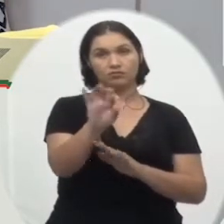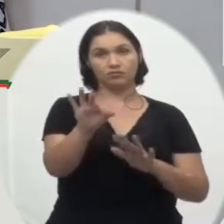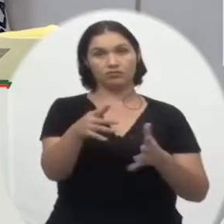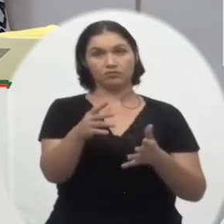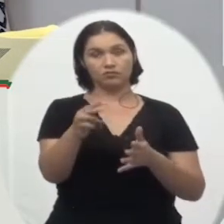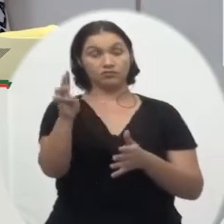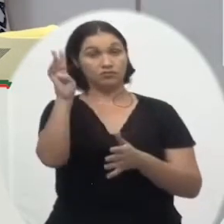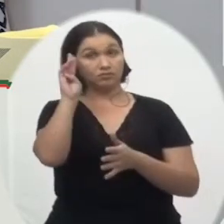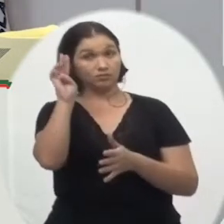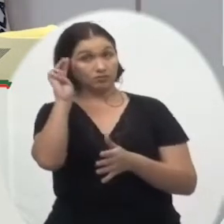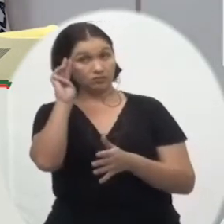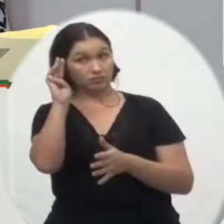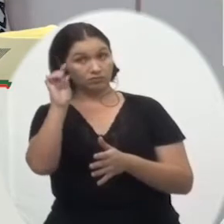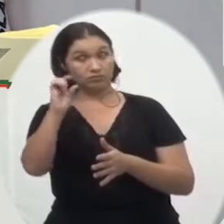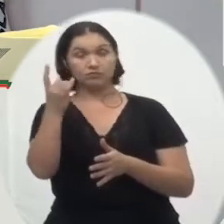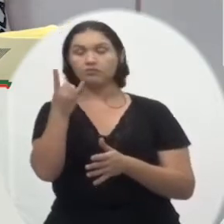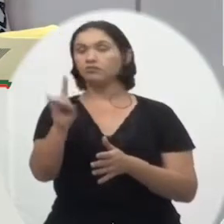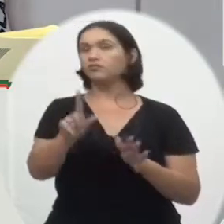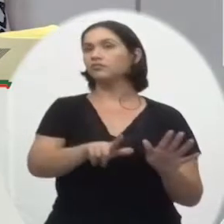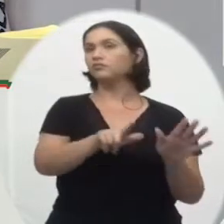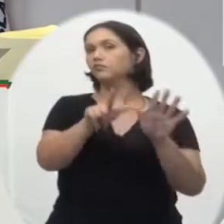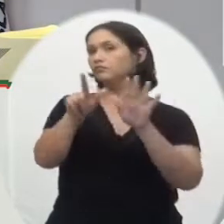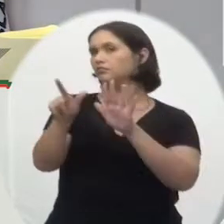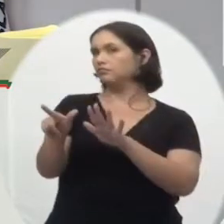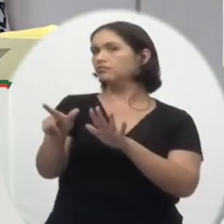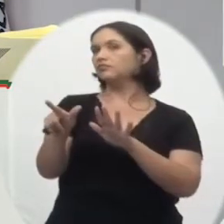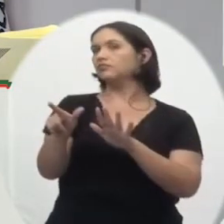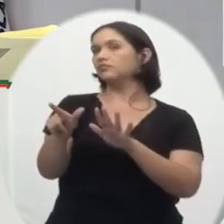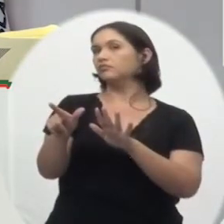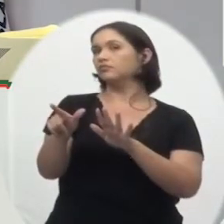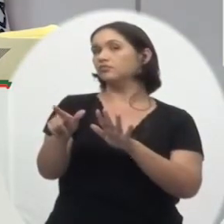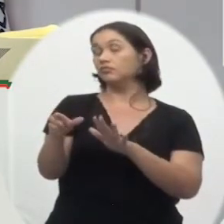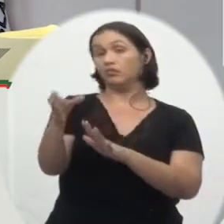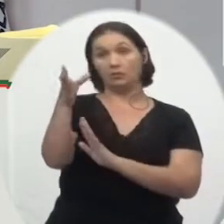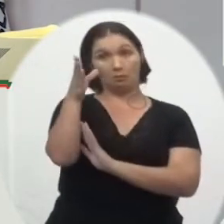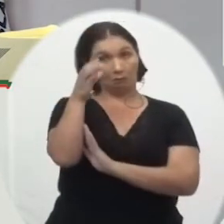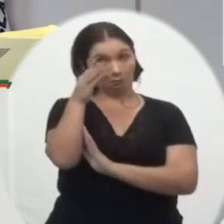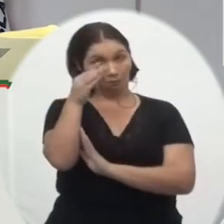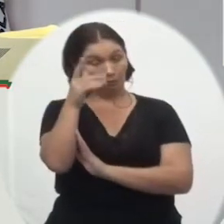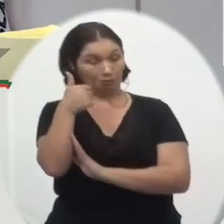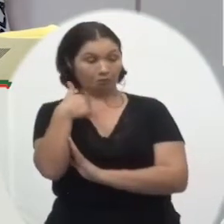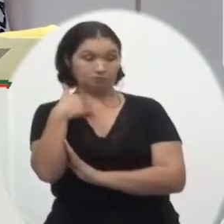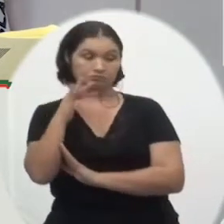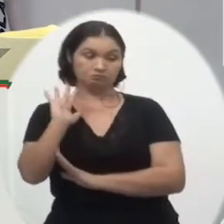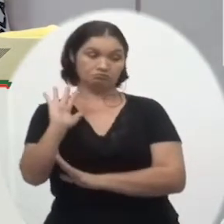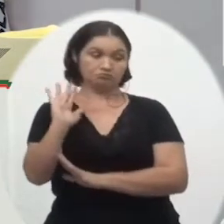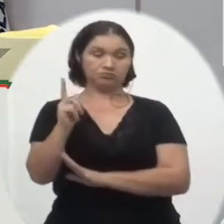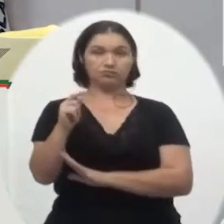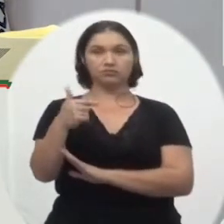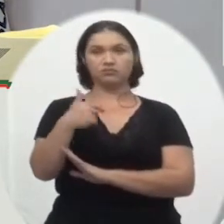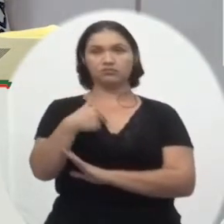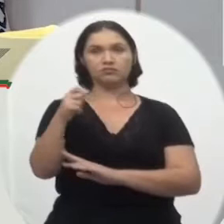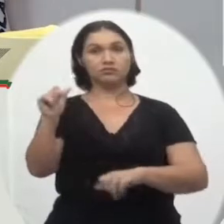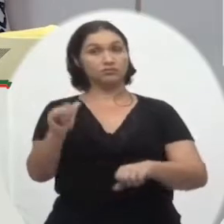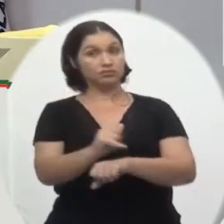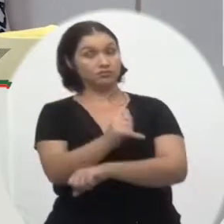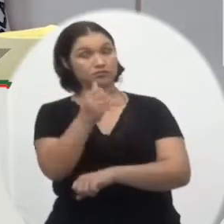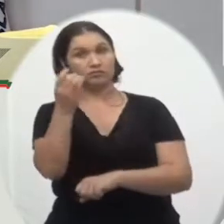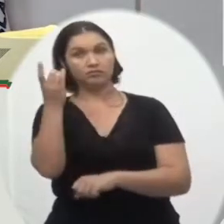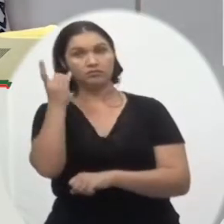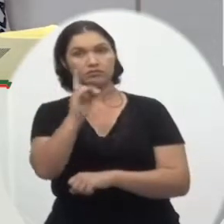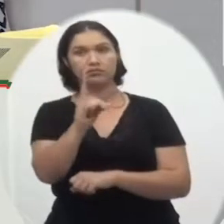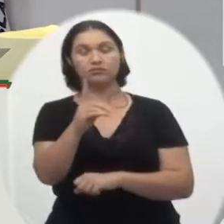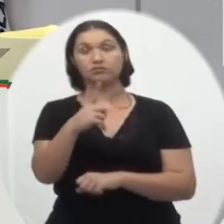última semana. Na última semana, curiosamente. Curiosamente. Estava ausente nesse dia, por